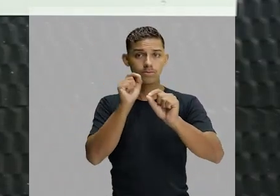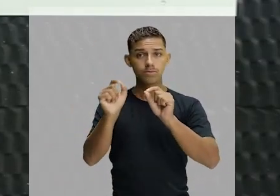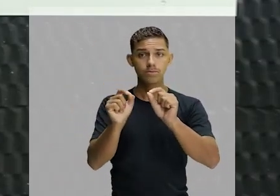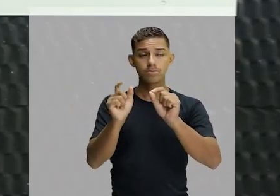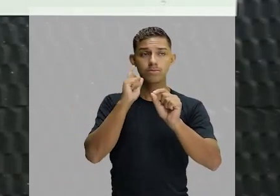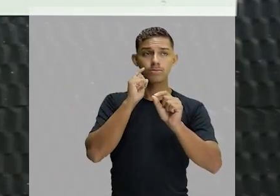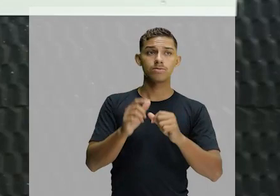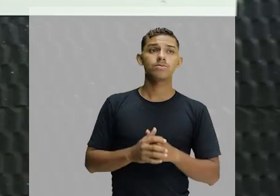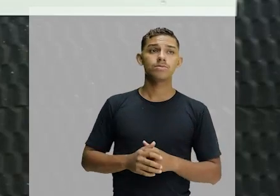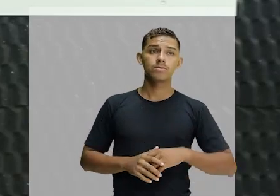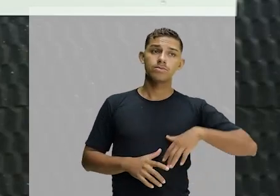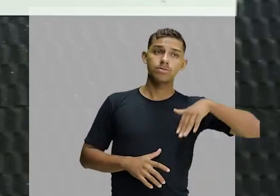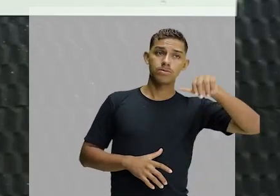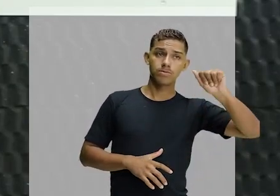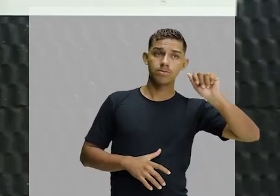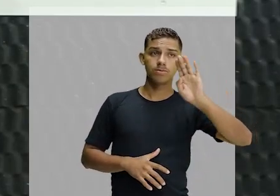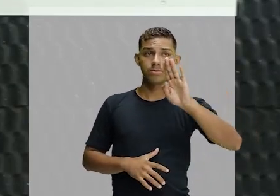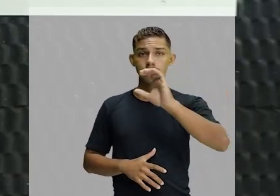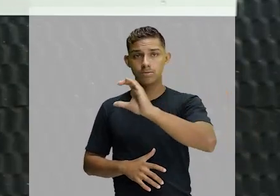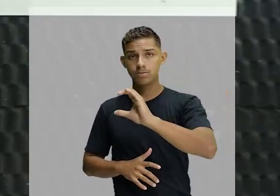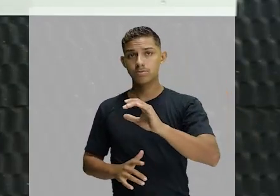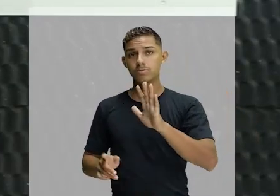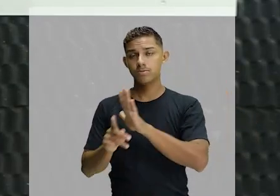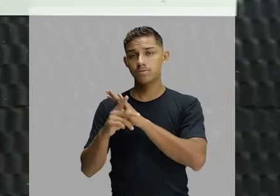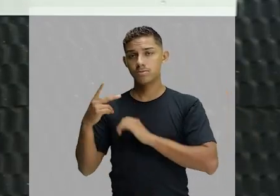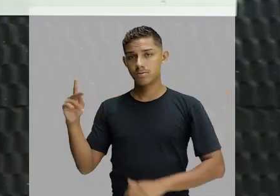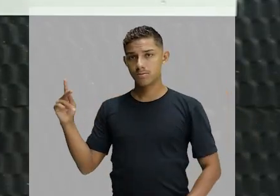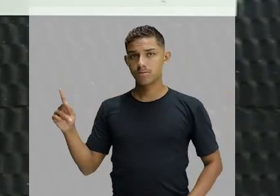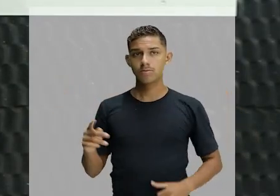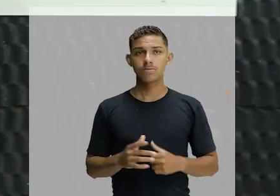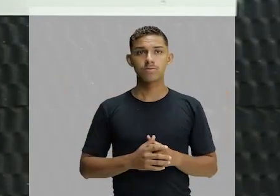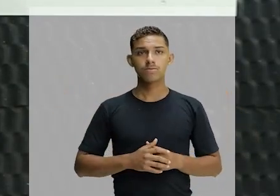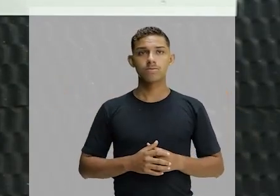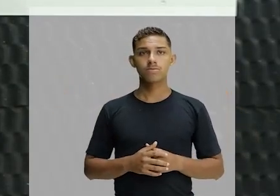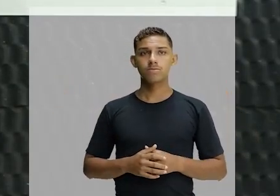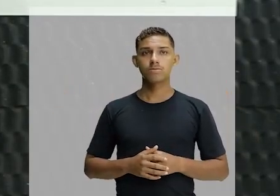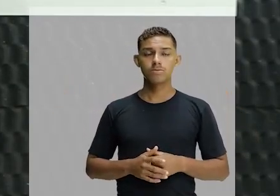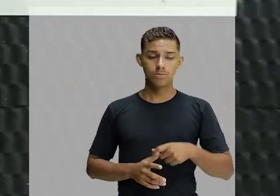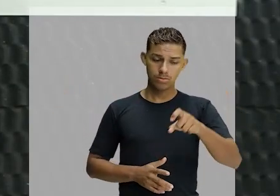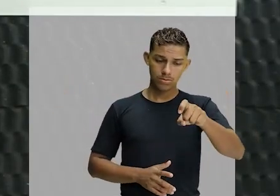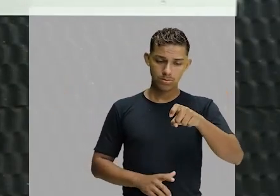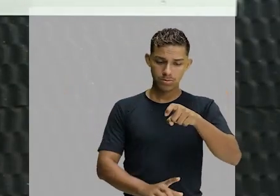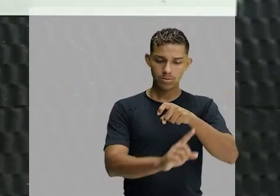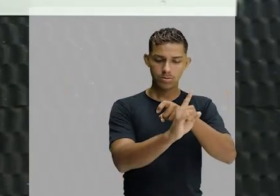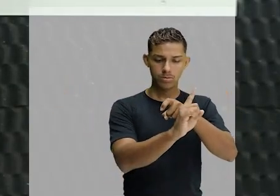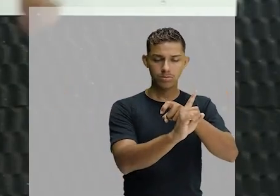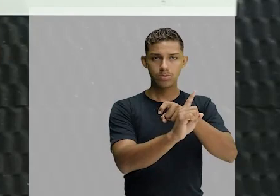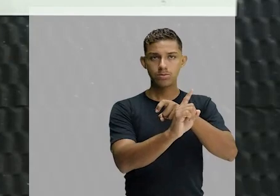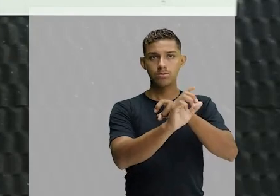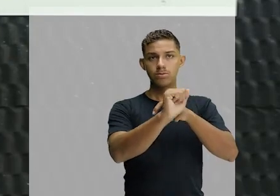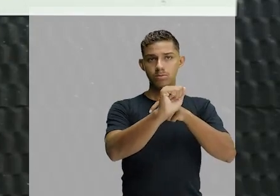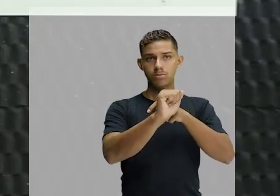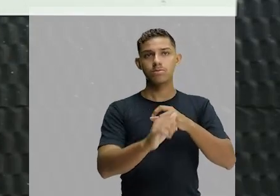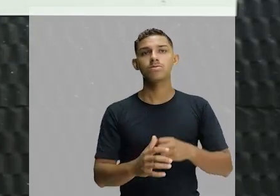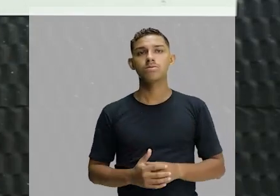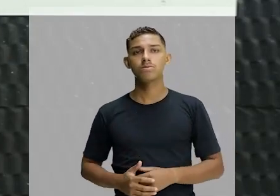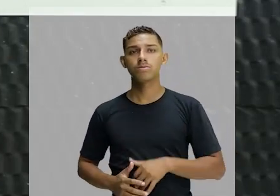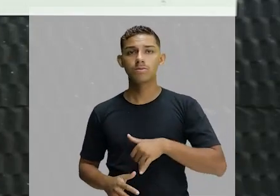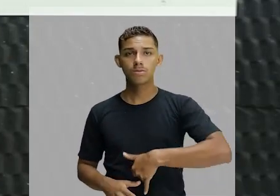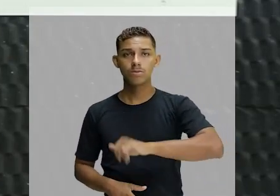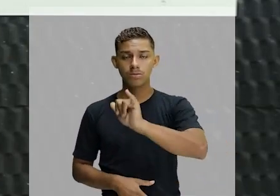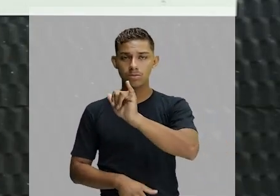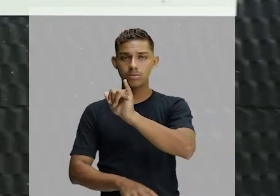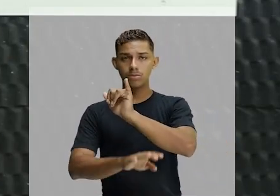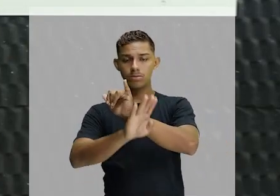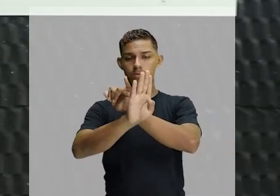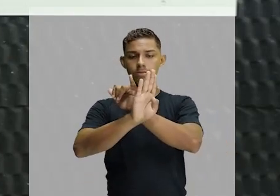esse B, esse C são os coeficientes da sua equação. Ó. O A é 1, o B é 1 e o C é 2. E esse